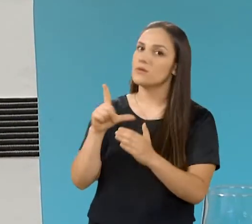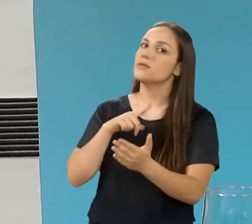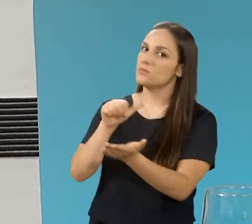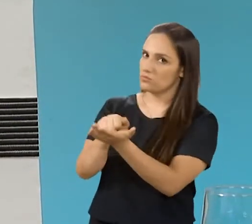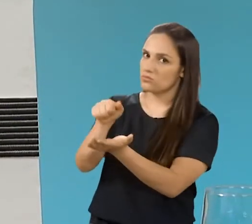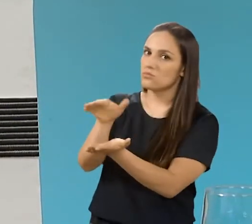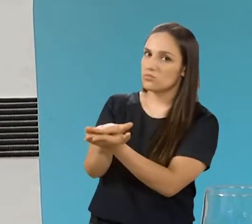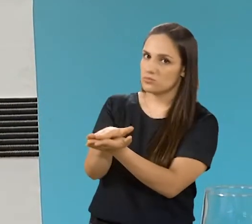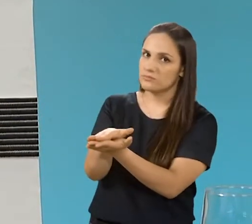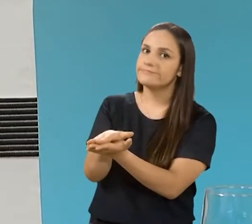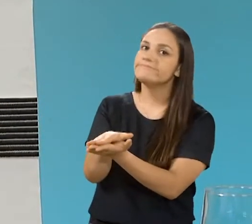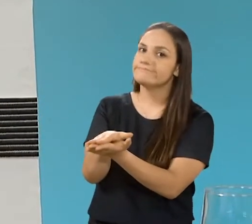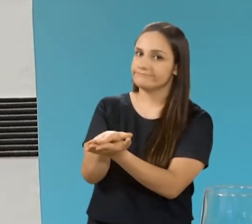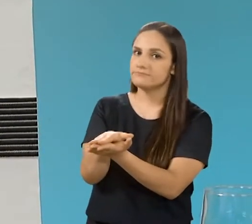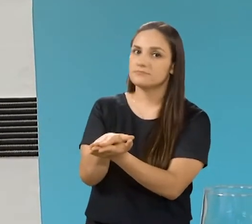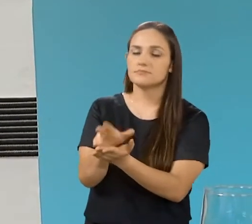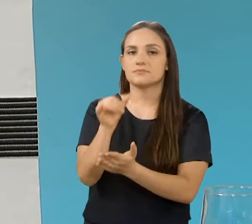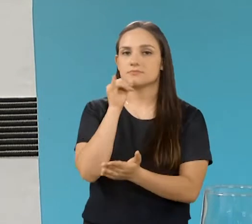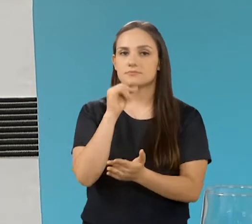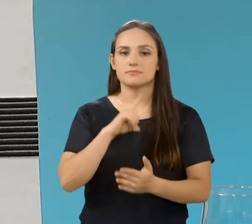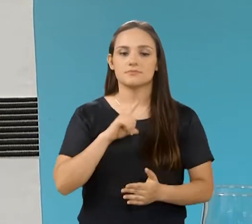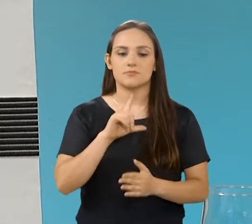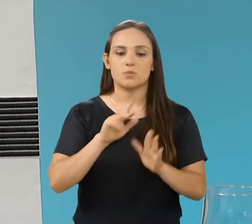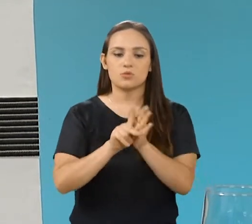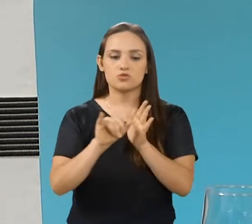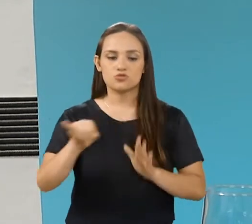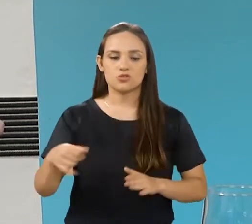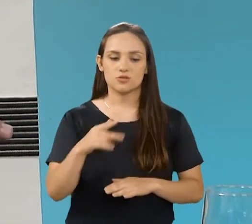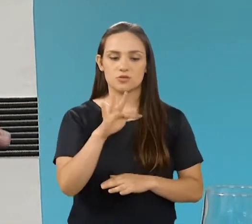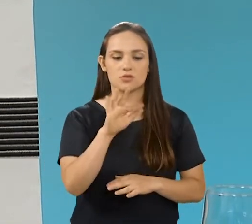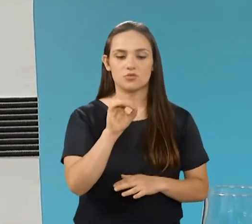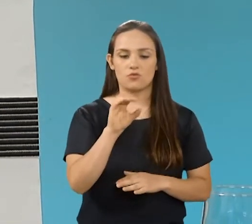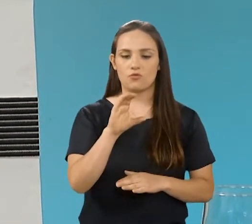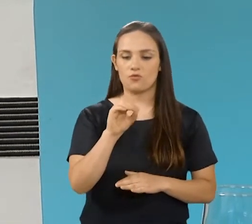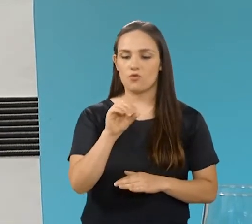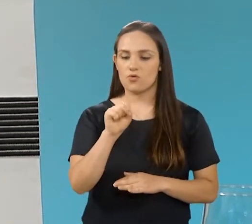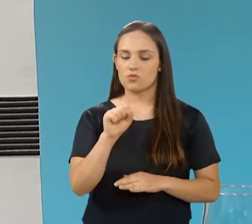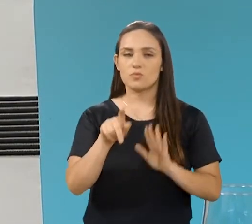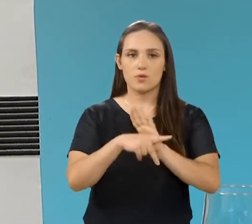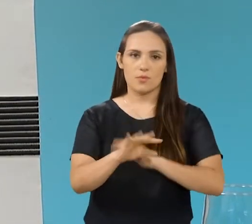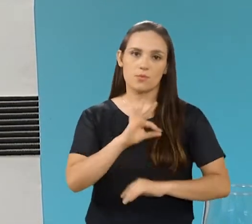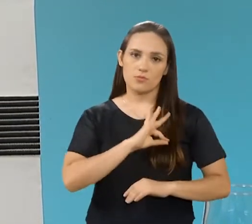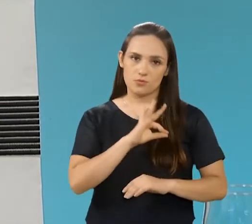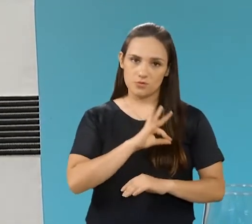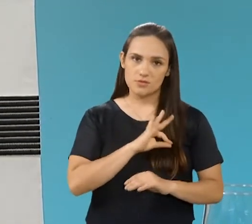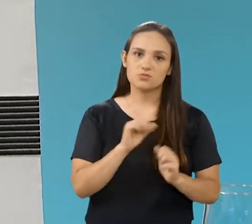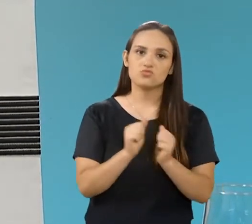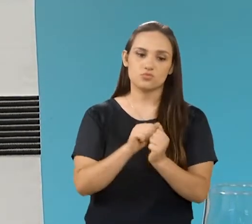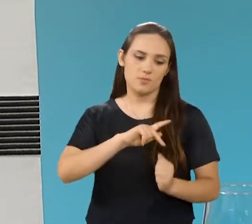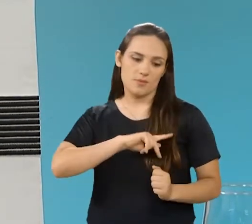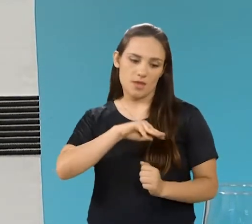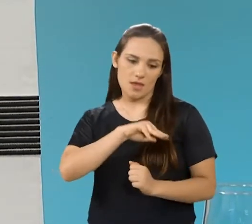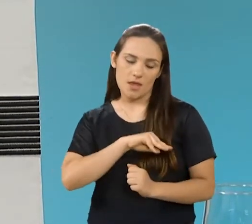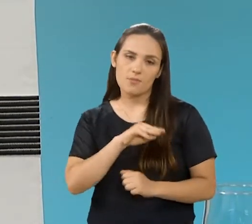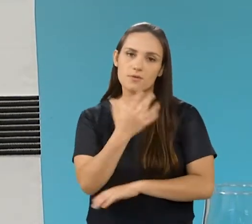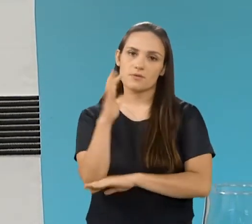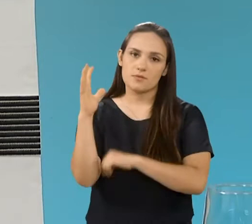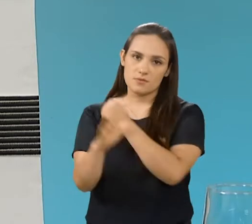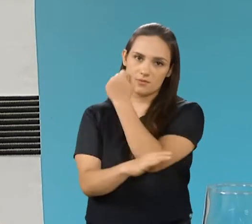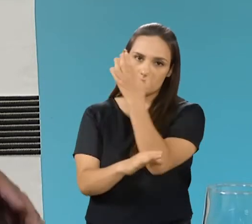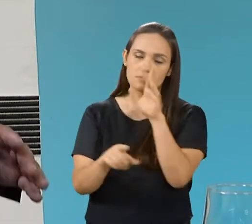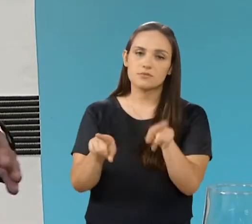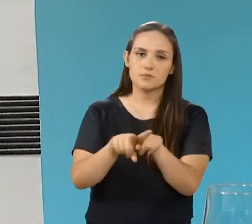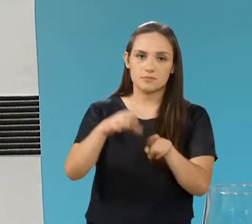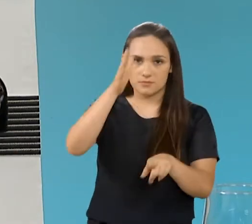multas. Então, na Operação Focus, por exemplo, realizada pela Polícia Civil, pelo IMASU, Polícia Militar Ambiental e pelo Corpo de